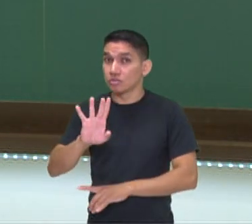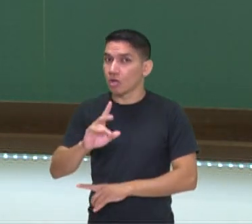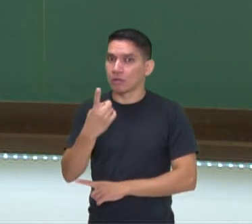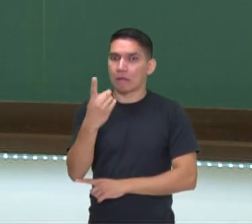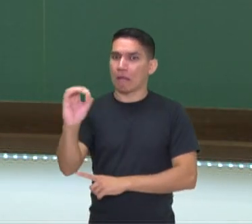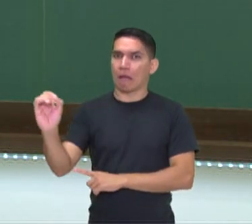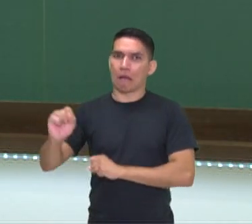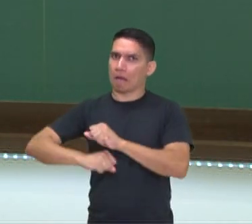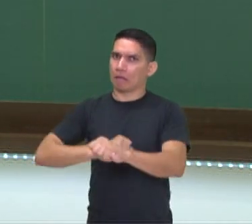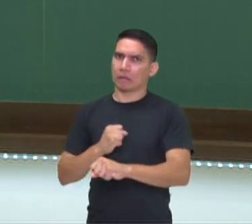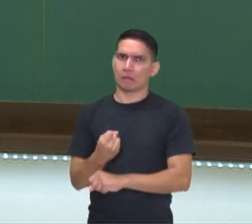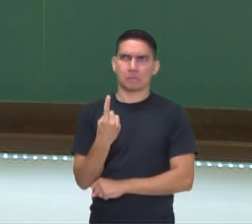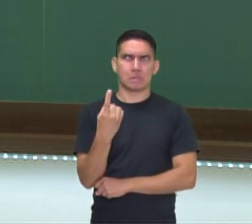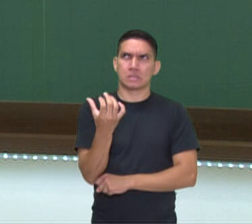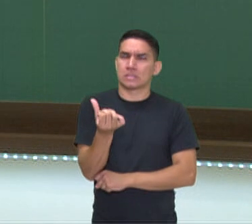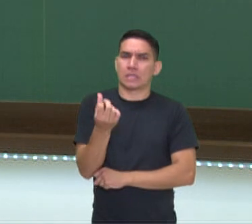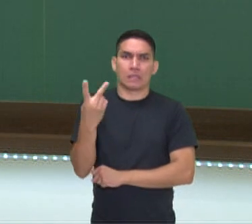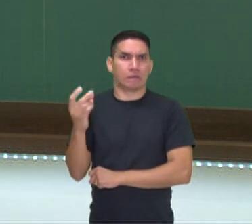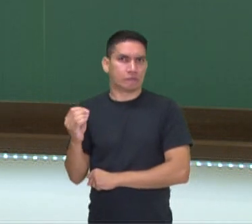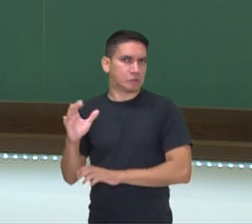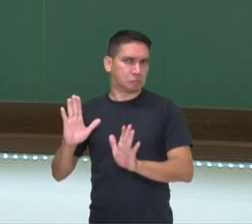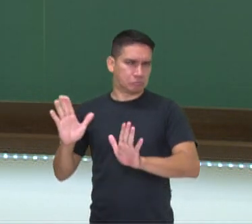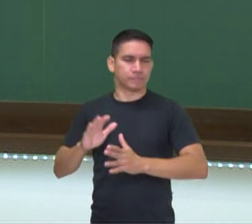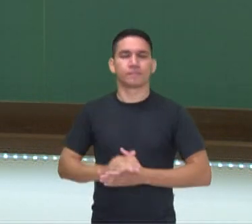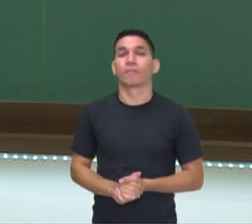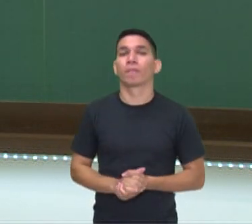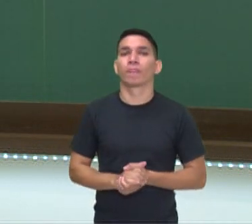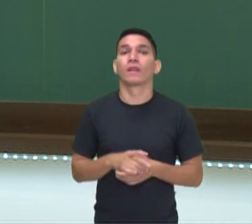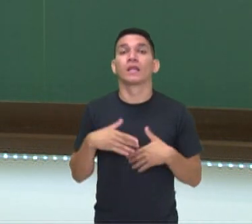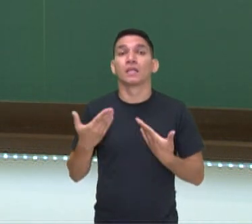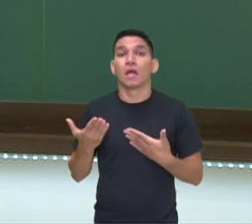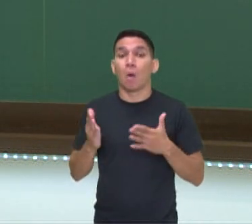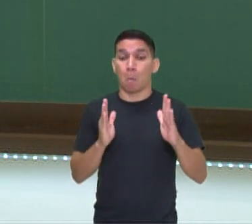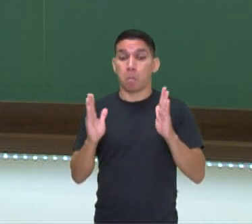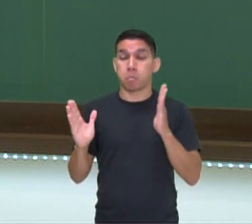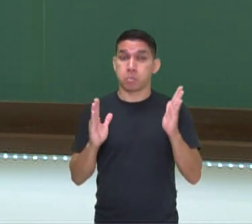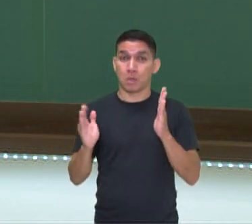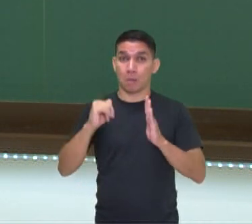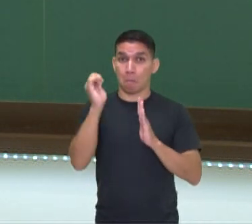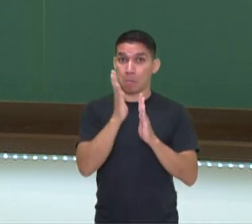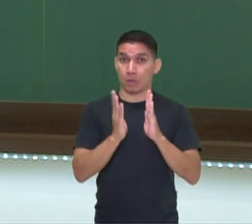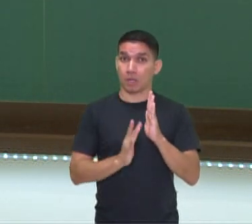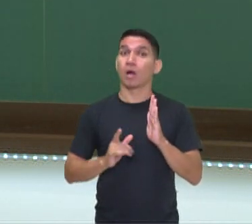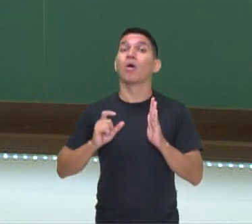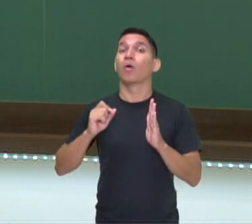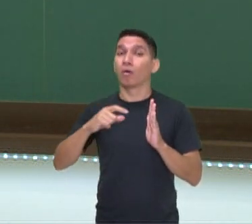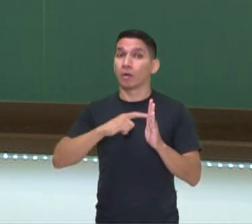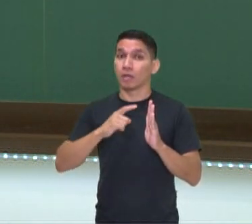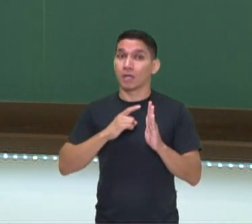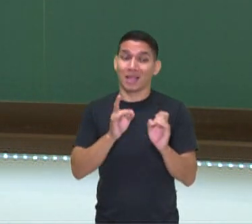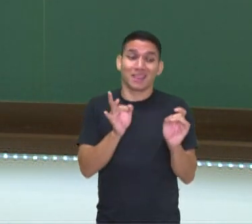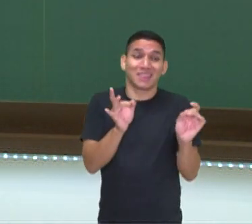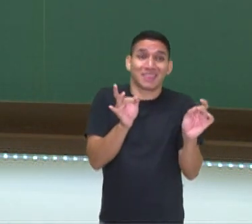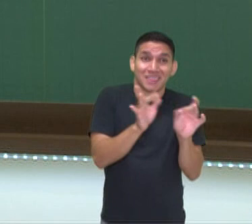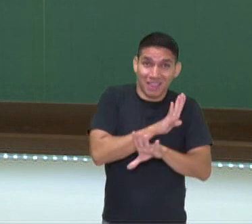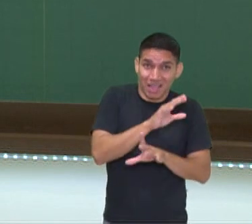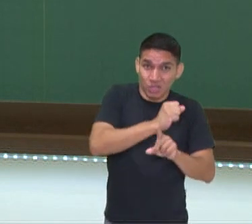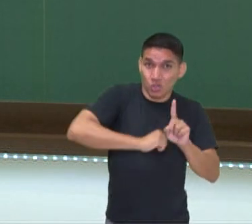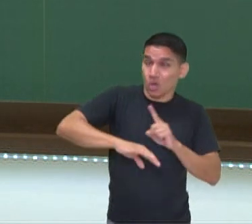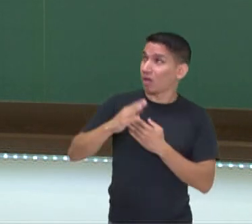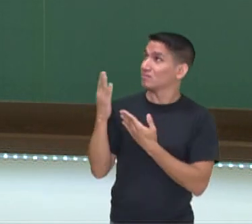para 1620, por aí, né? Então, assim, esse momento barroco é um momento que ele sai dessa